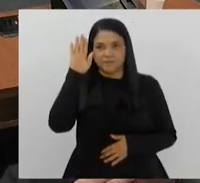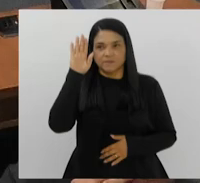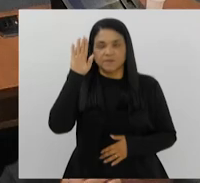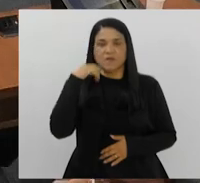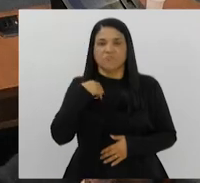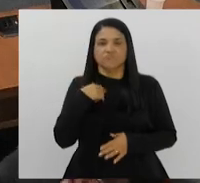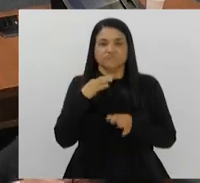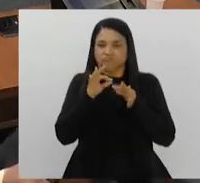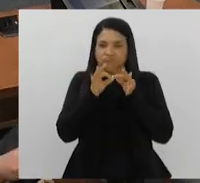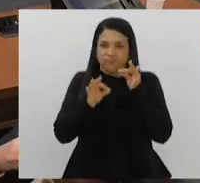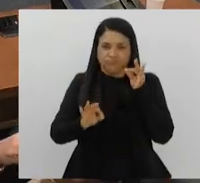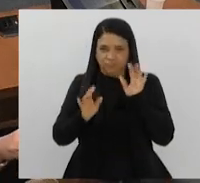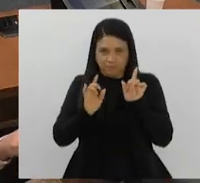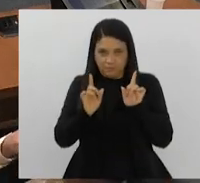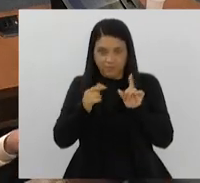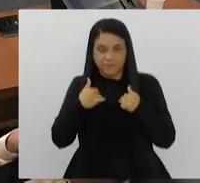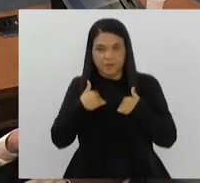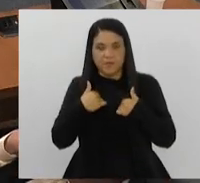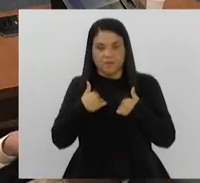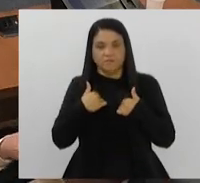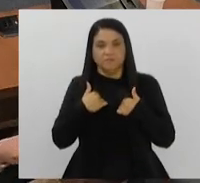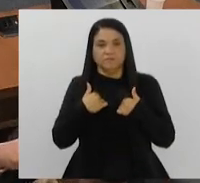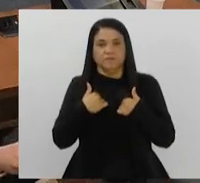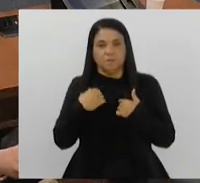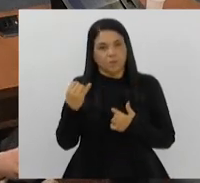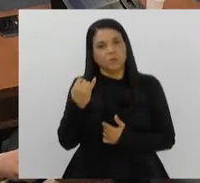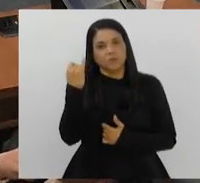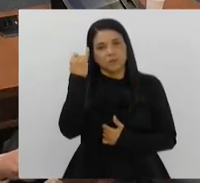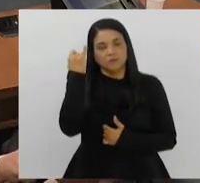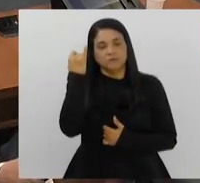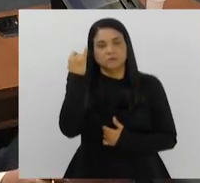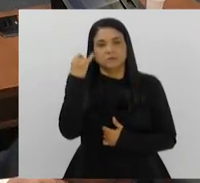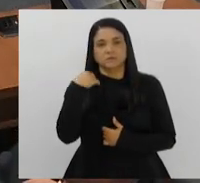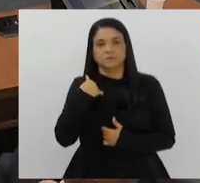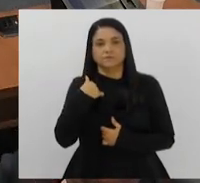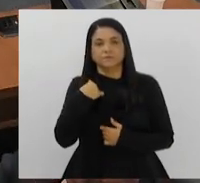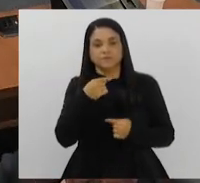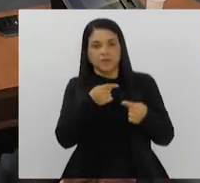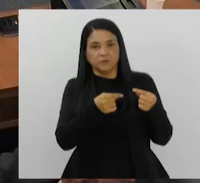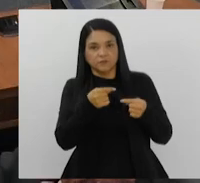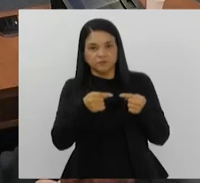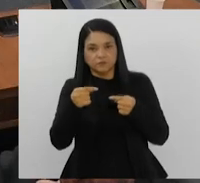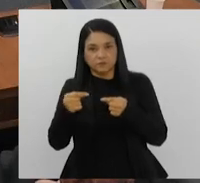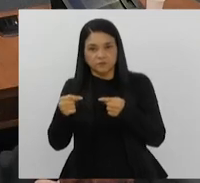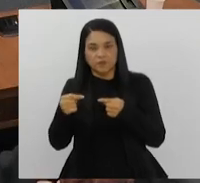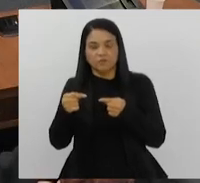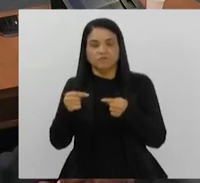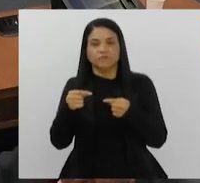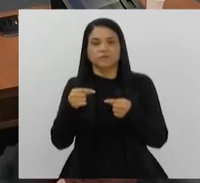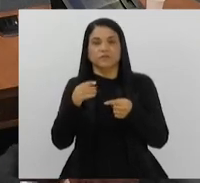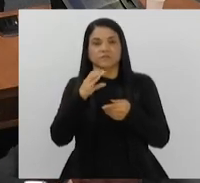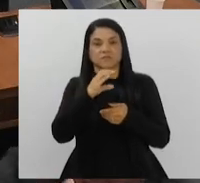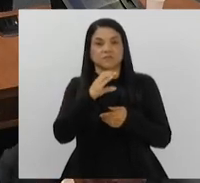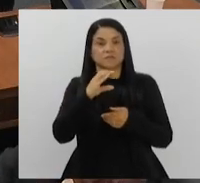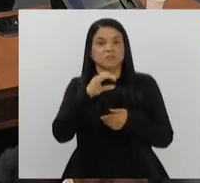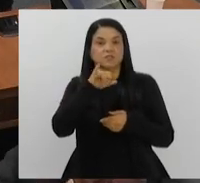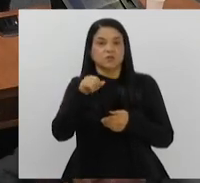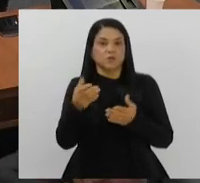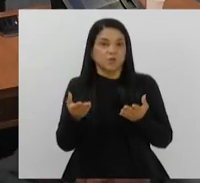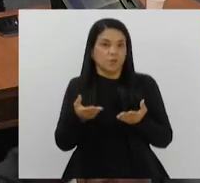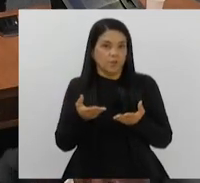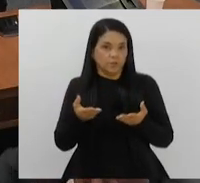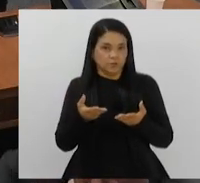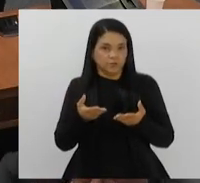me estender, não, mas é pertinente, até porque a discussão aconteceu no âmbito da CCJ hoje. Peço,